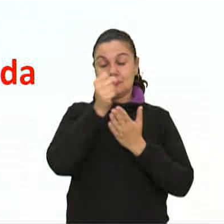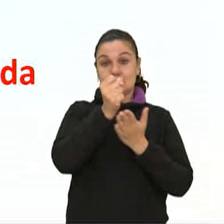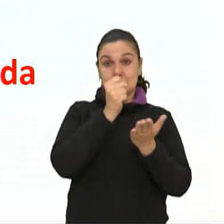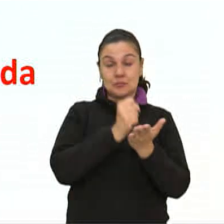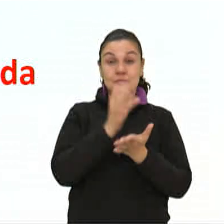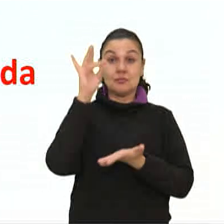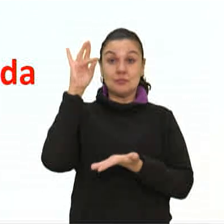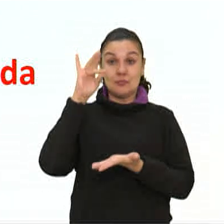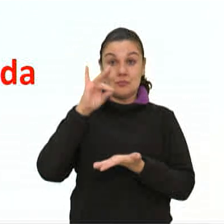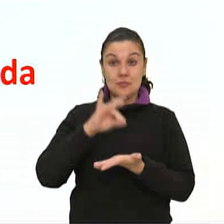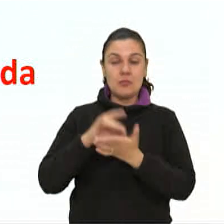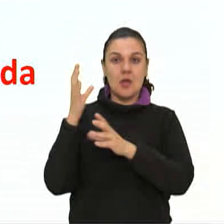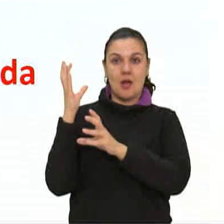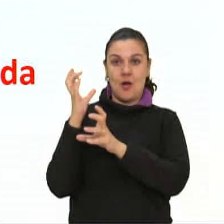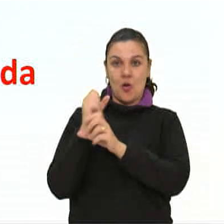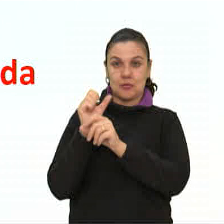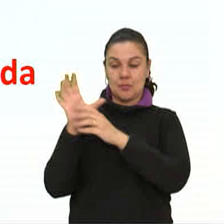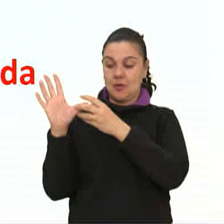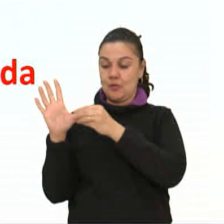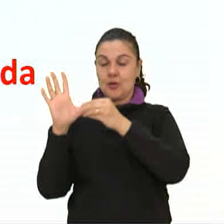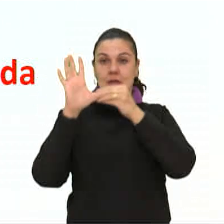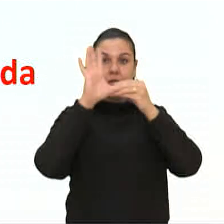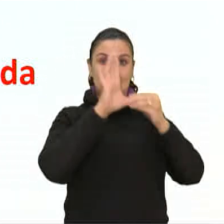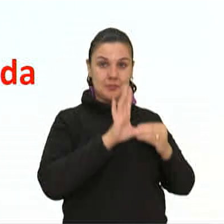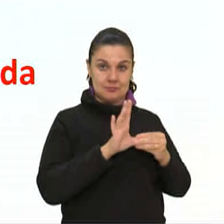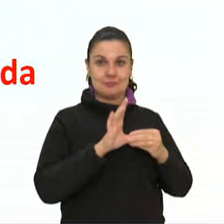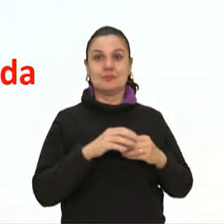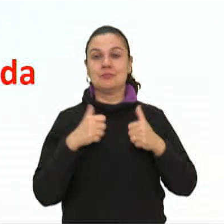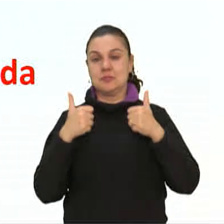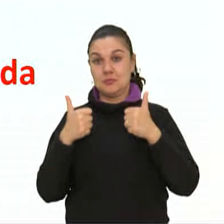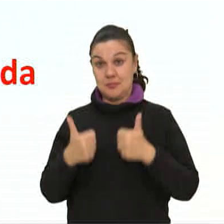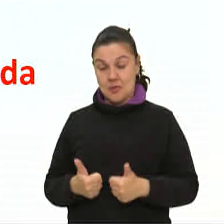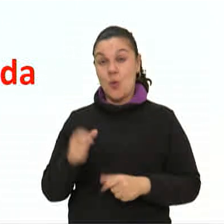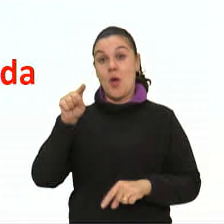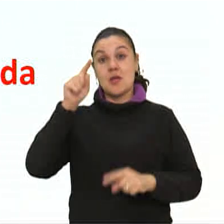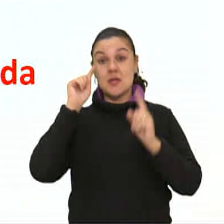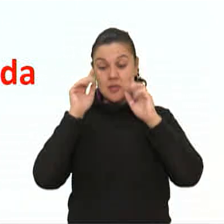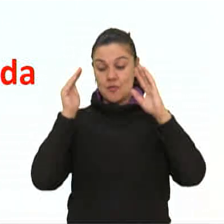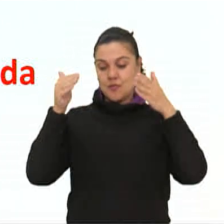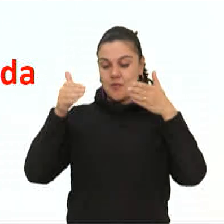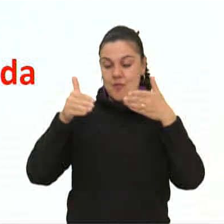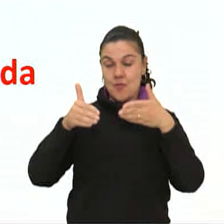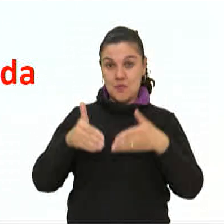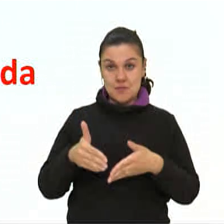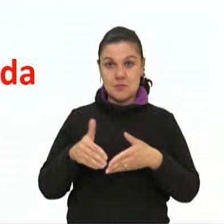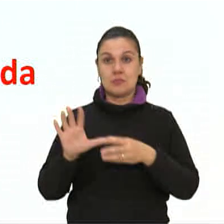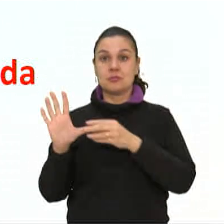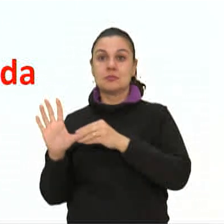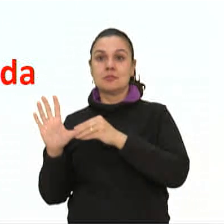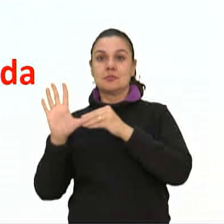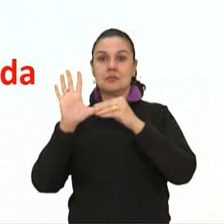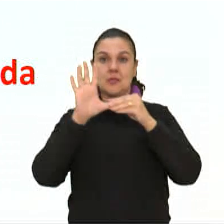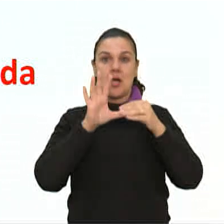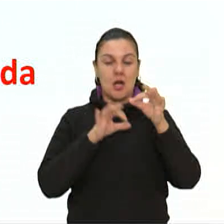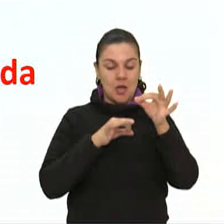oficial, contabilizá-lo e daí obter o quinto. A função da casa de fundição era essa: